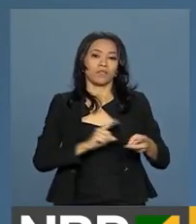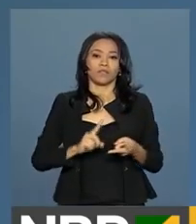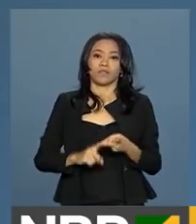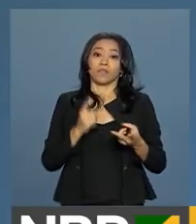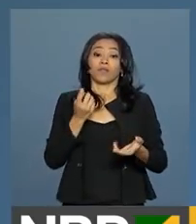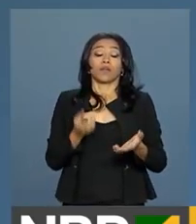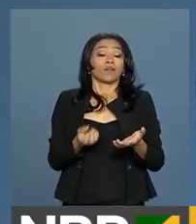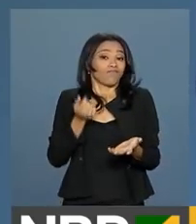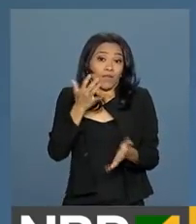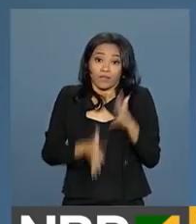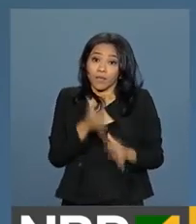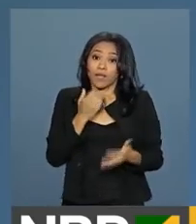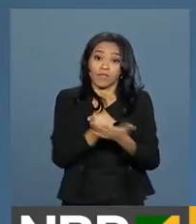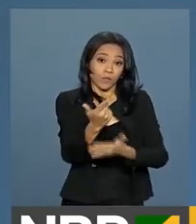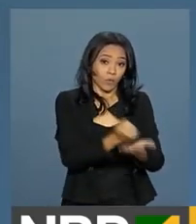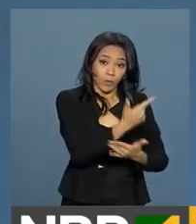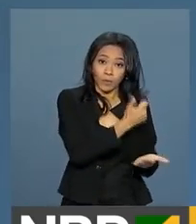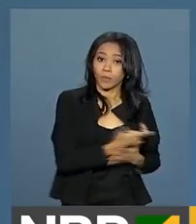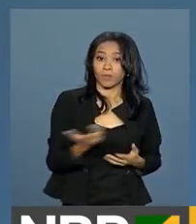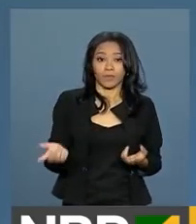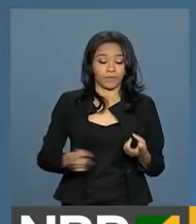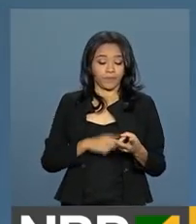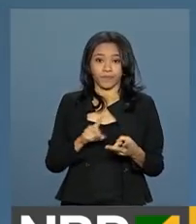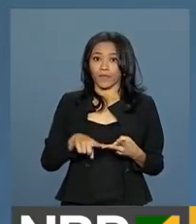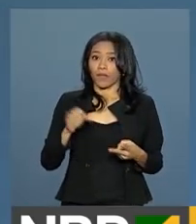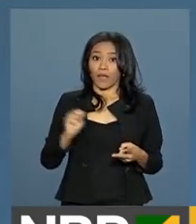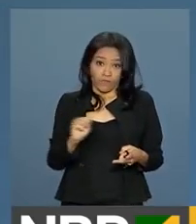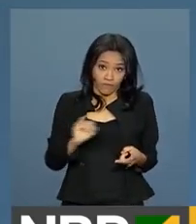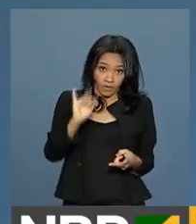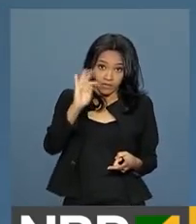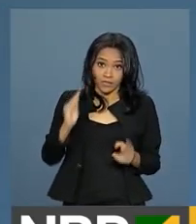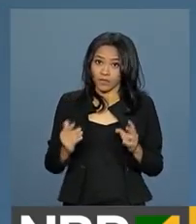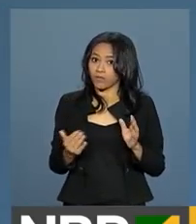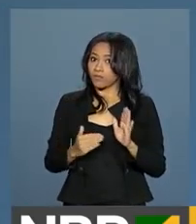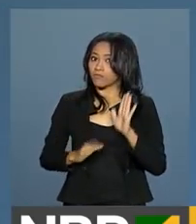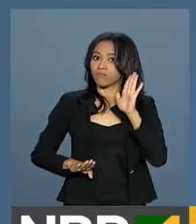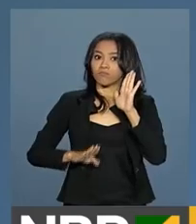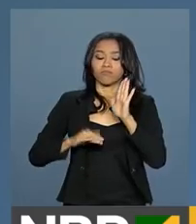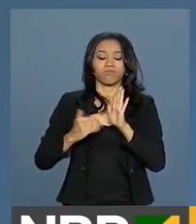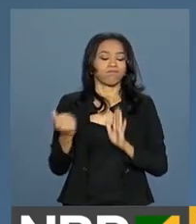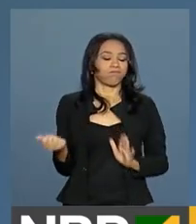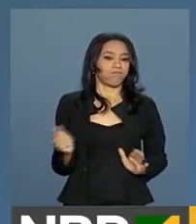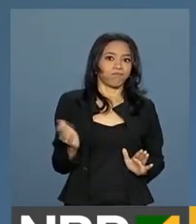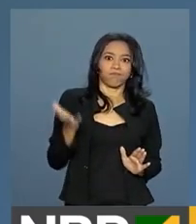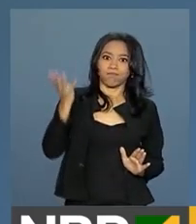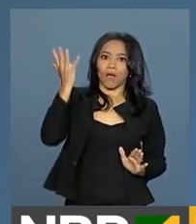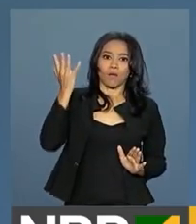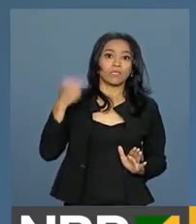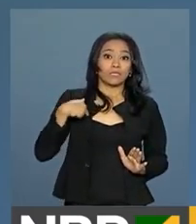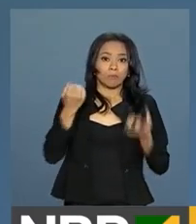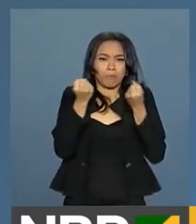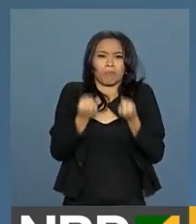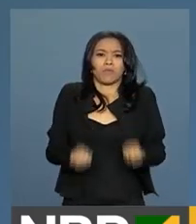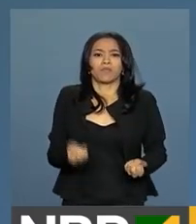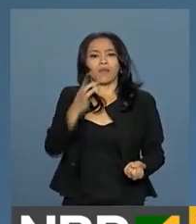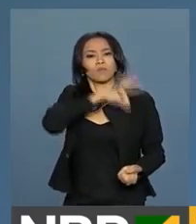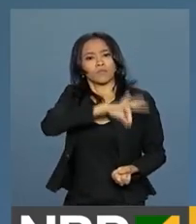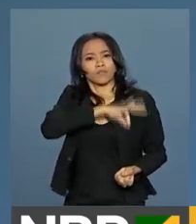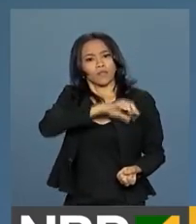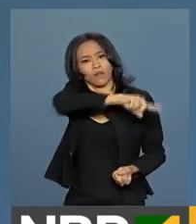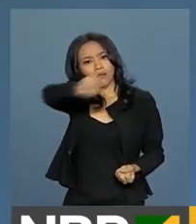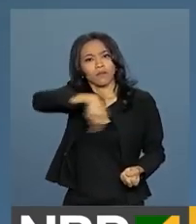empregos a inflação alta naturalmente pensava no bolso do trabalhador nós revertermos esse